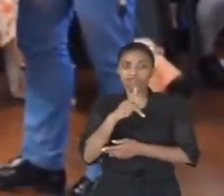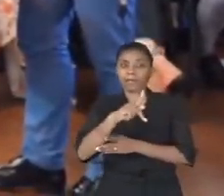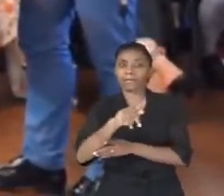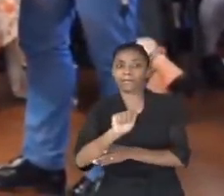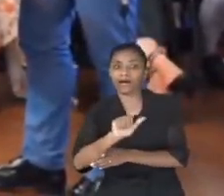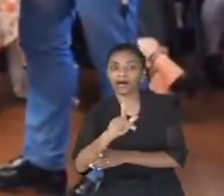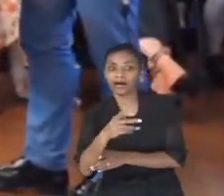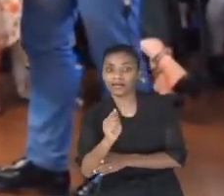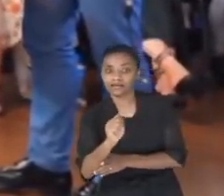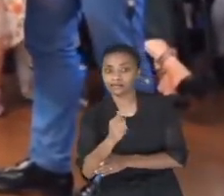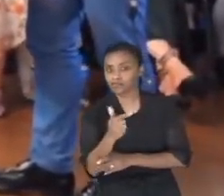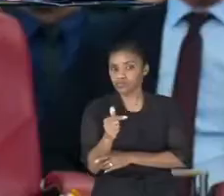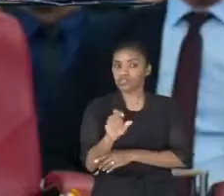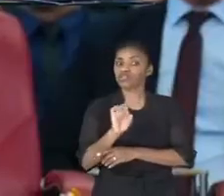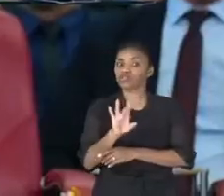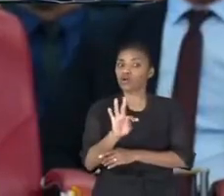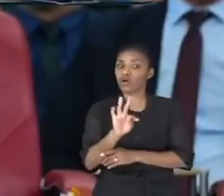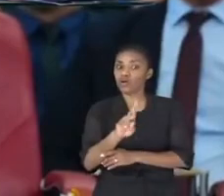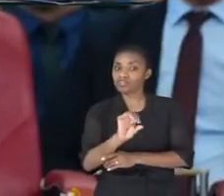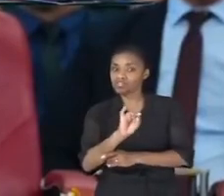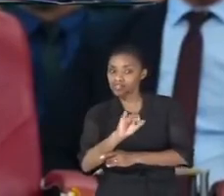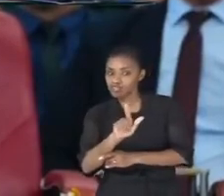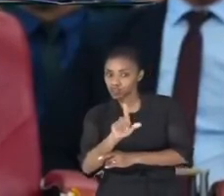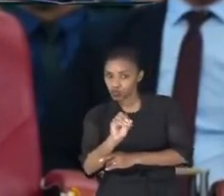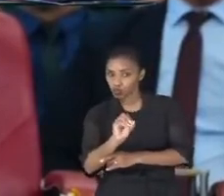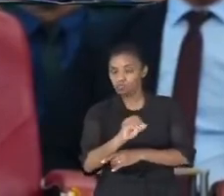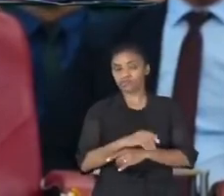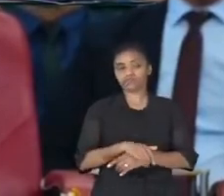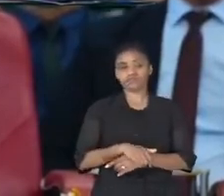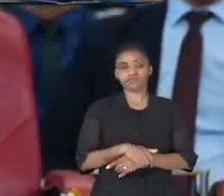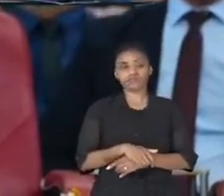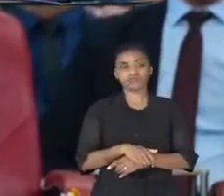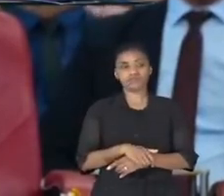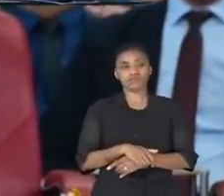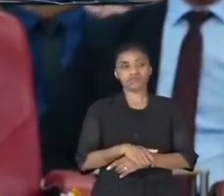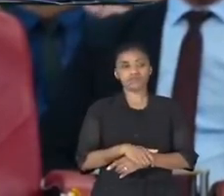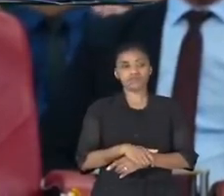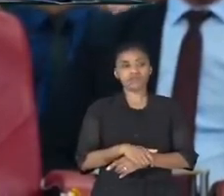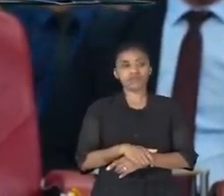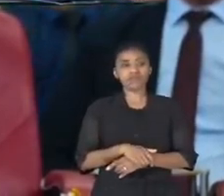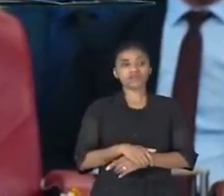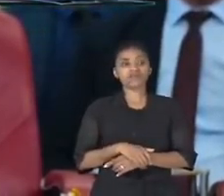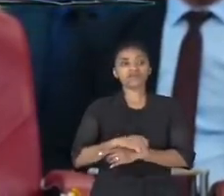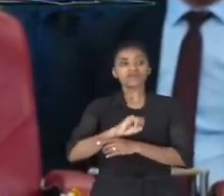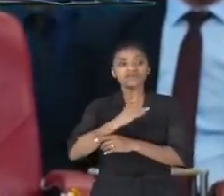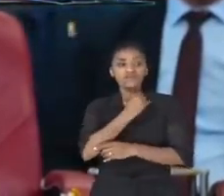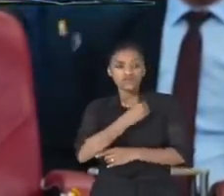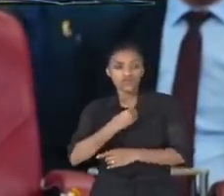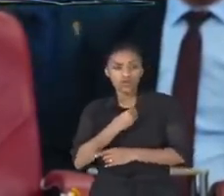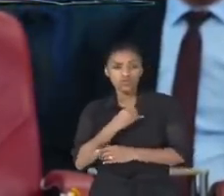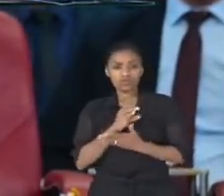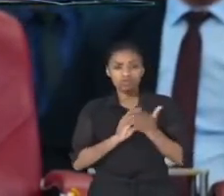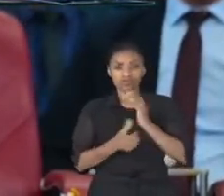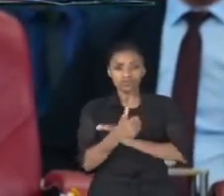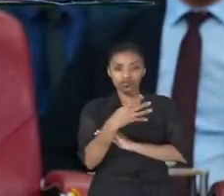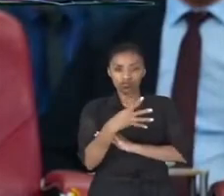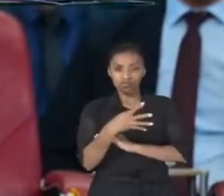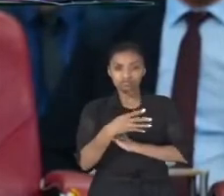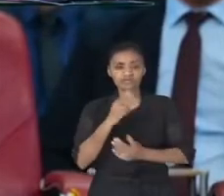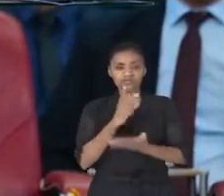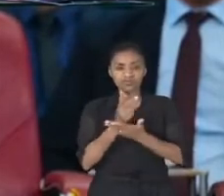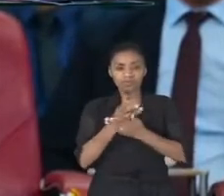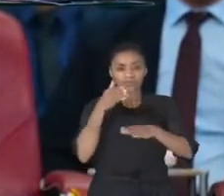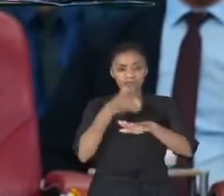vamos ter trigo aqui. Posso ouvir um glória a Deus da igreja? João 14 sempre fez parte da minha